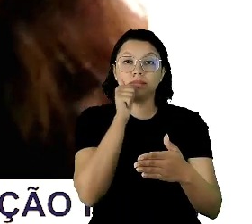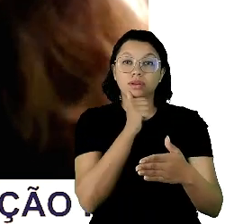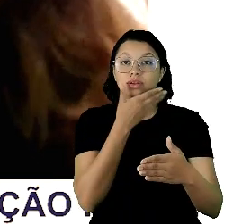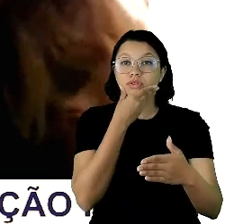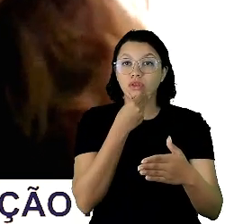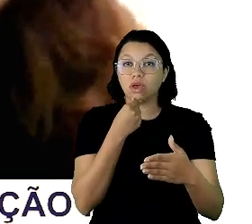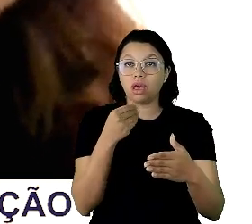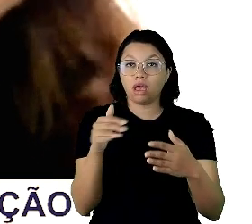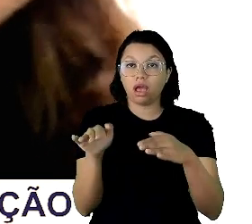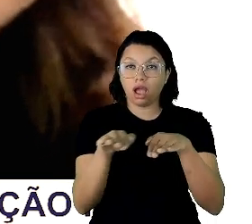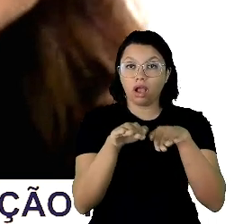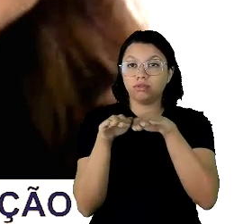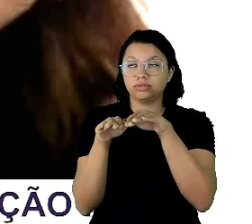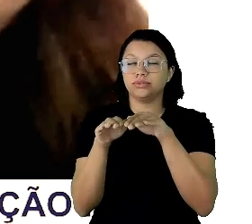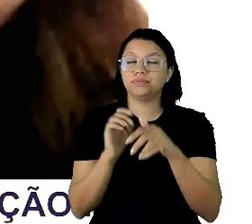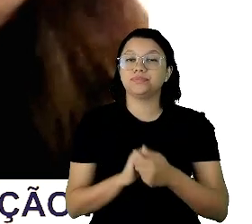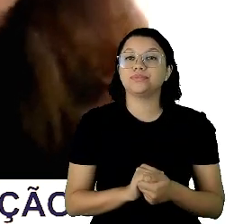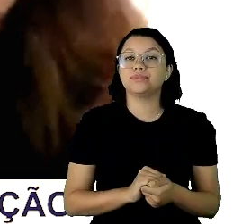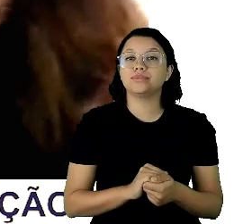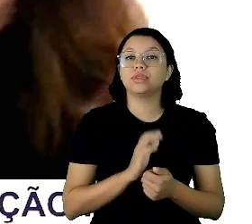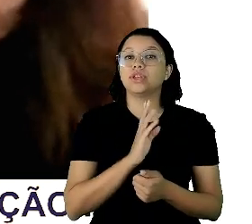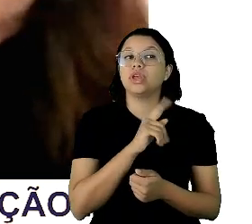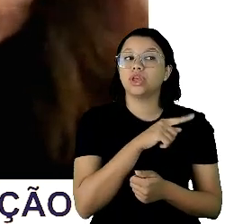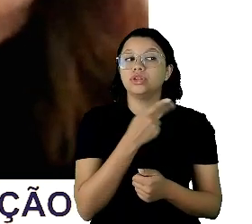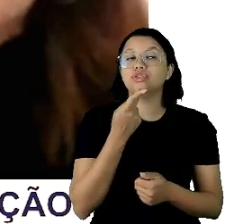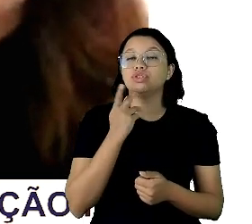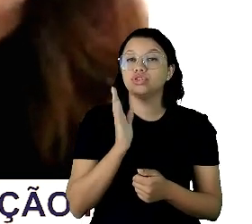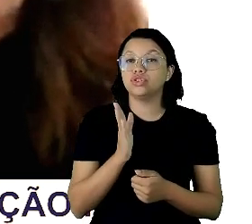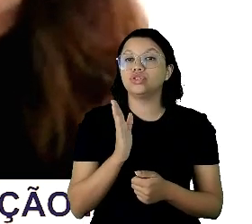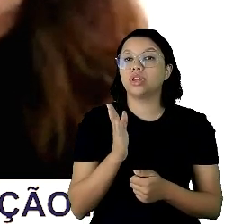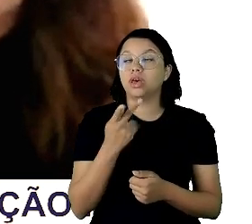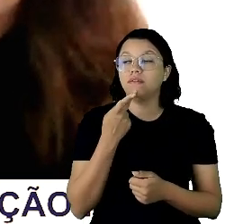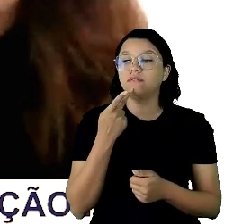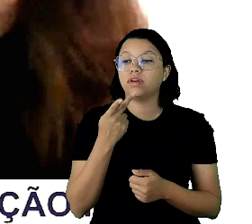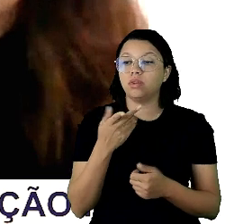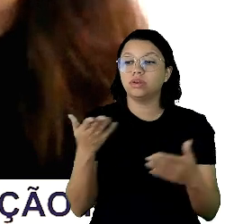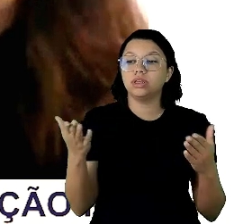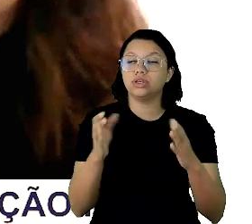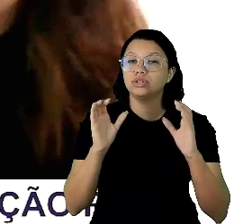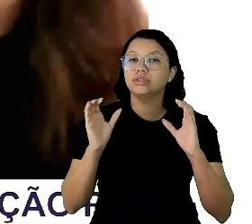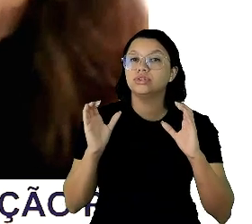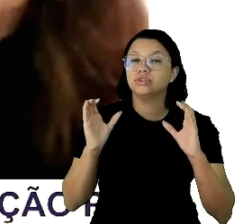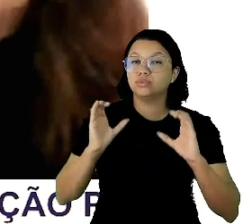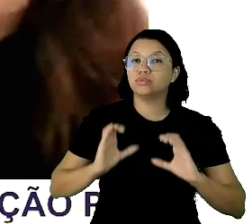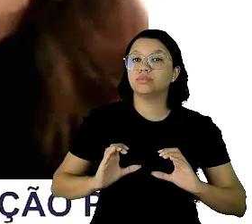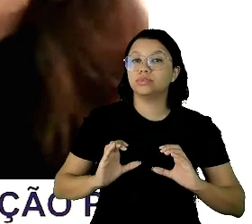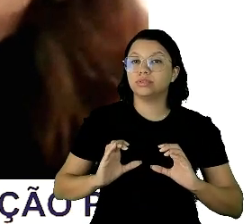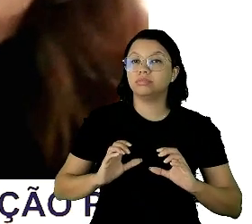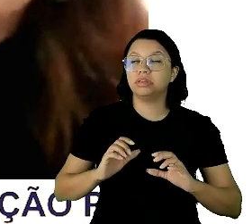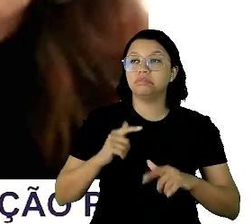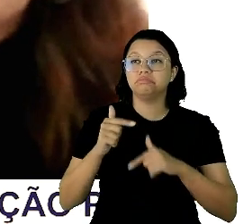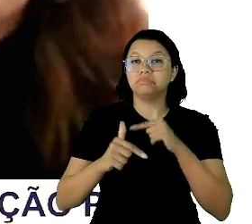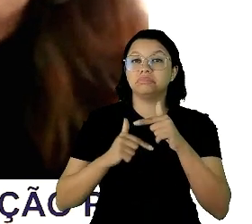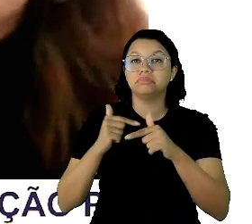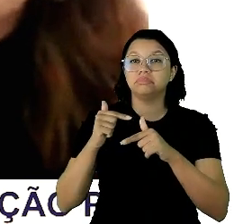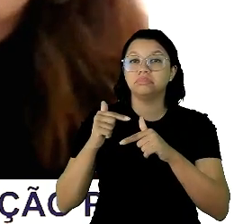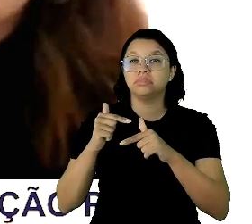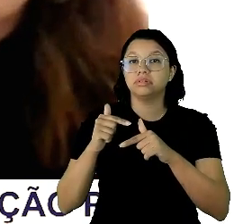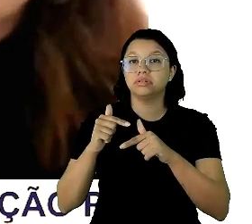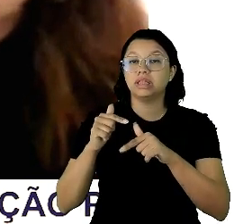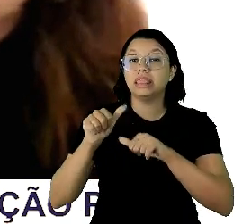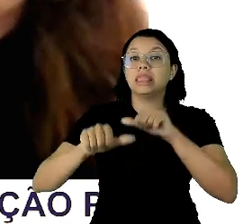né, que essas condutas são muito naturalizadas. Muitas vezes são vistas mesmo como o exercício legítimo